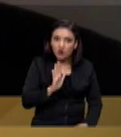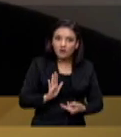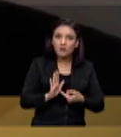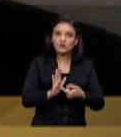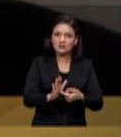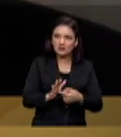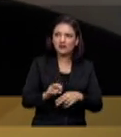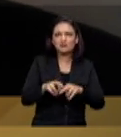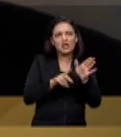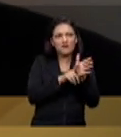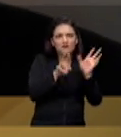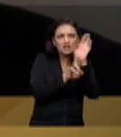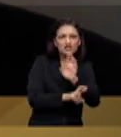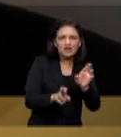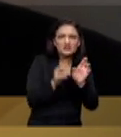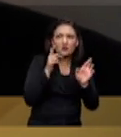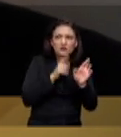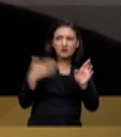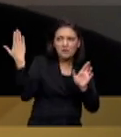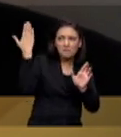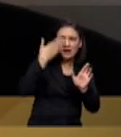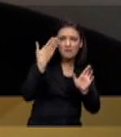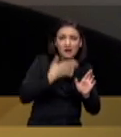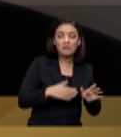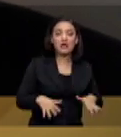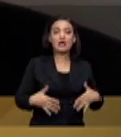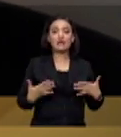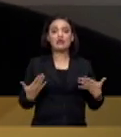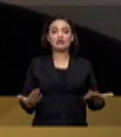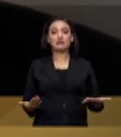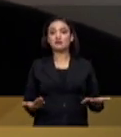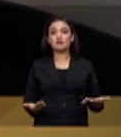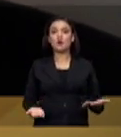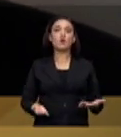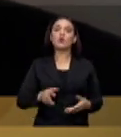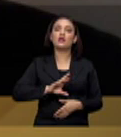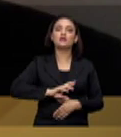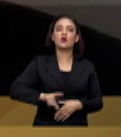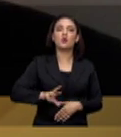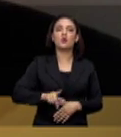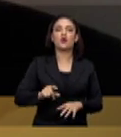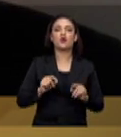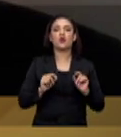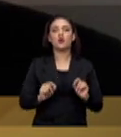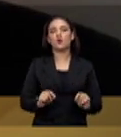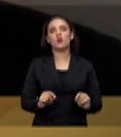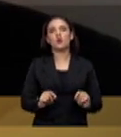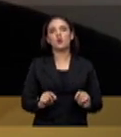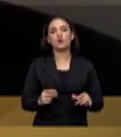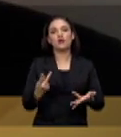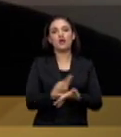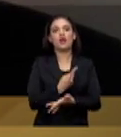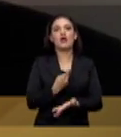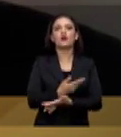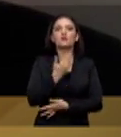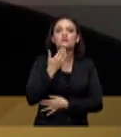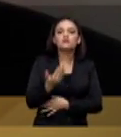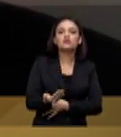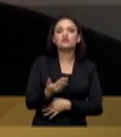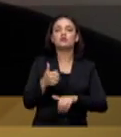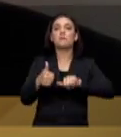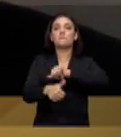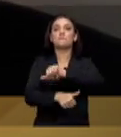das investigações, não se afigurava ter ato lógica a invocação de causas de modificação